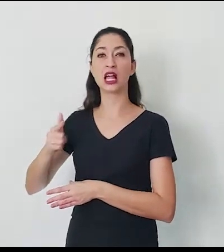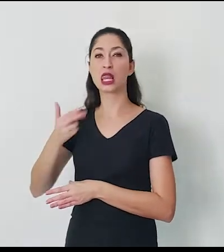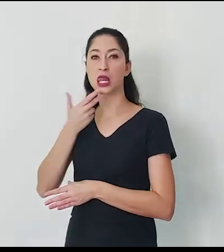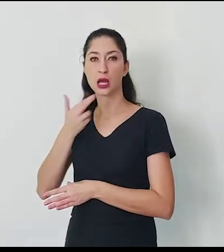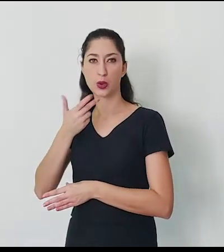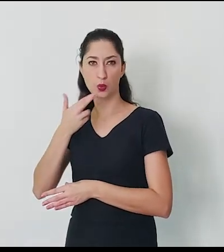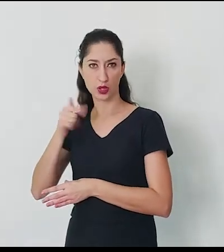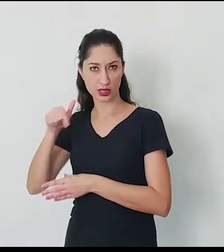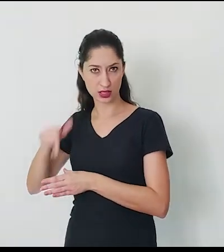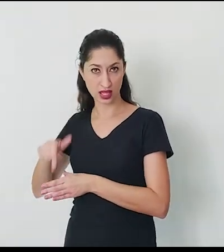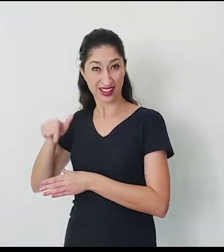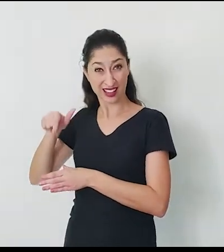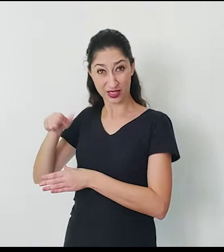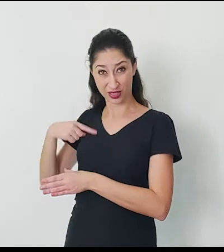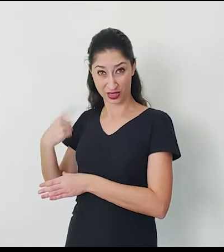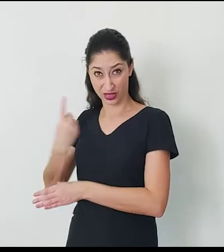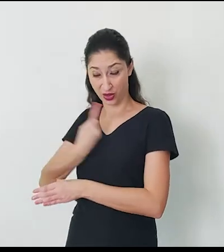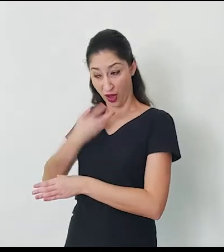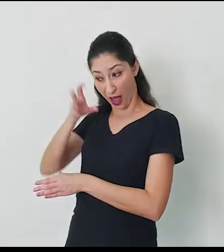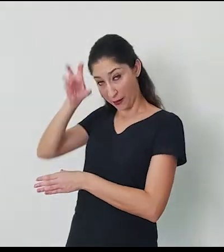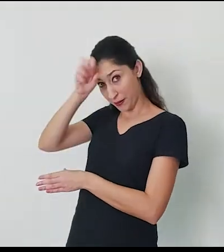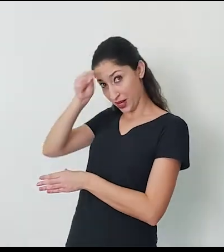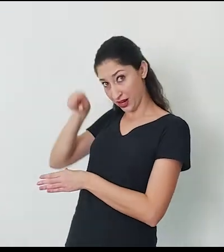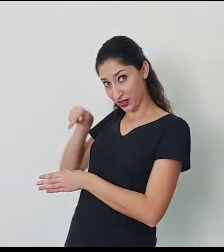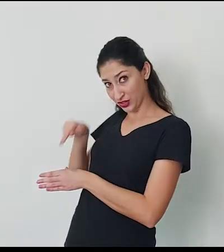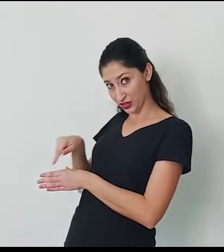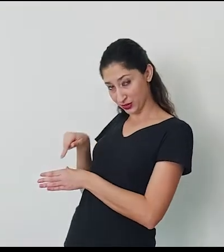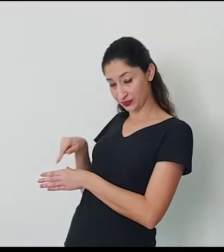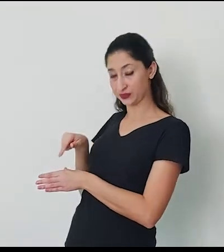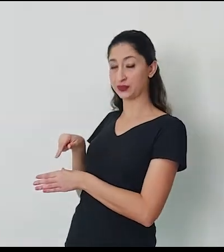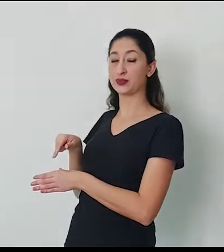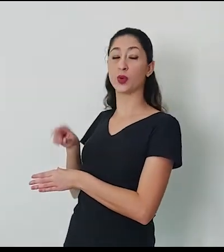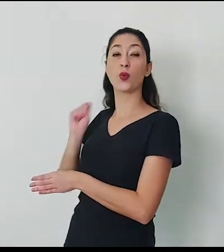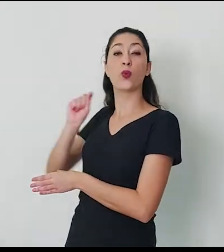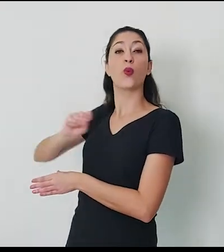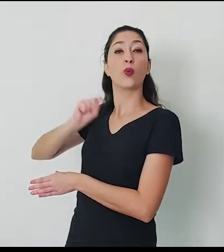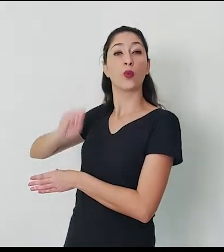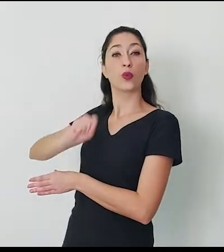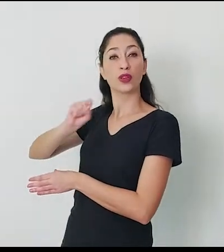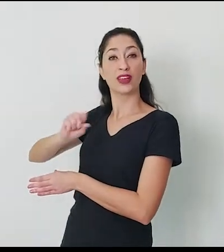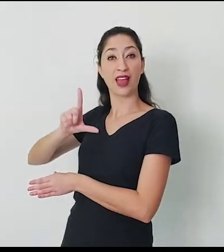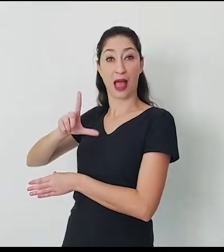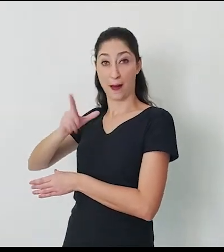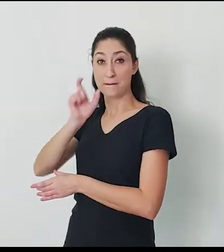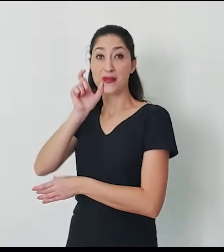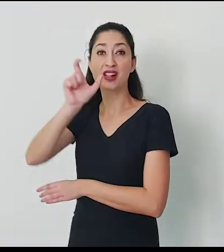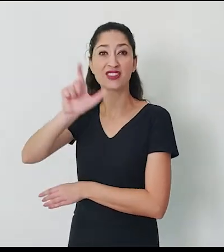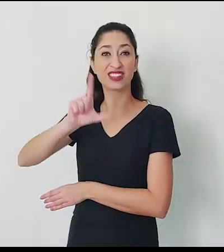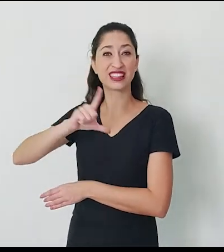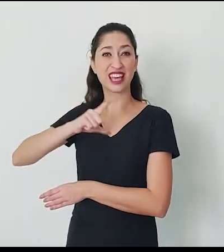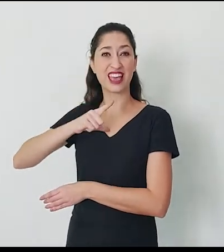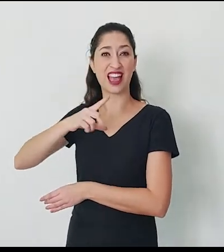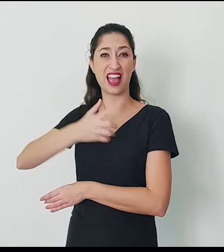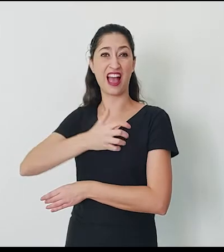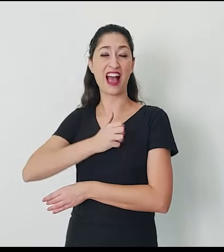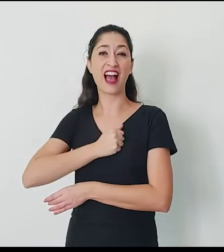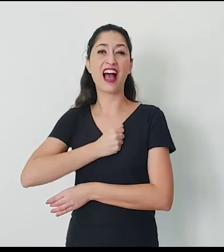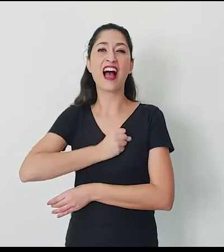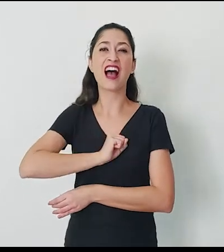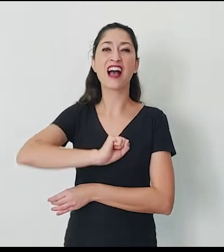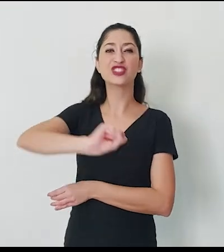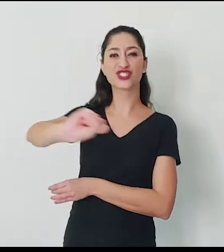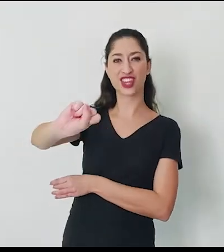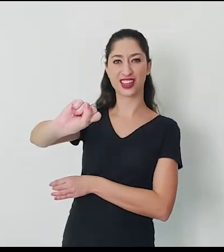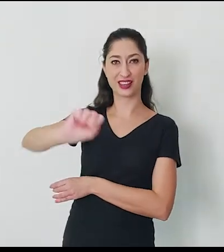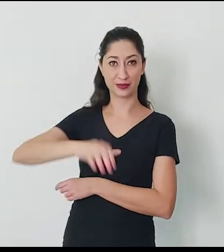aí, que a palavra tem axé, que a palavra ela tem um poder. Então compreende a palavra do seu texto, sabe? No decorrer da minha